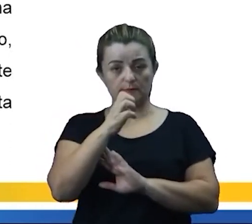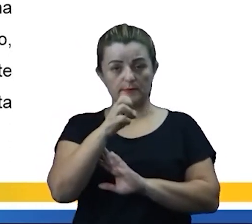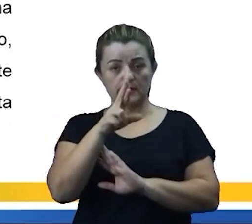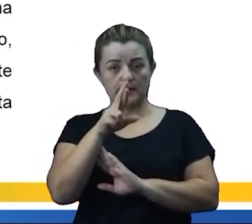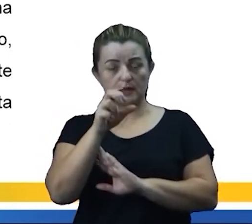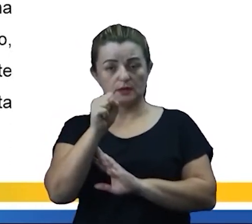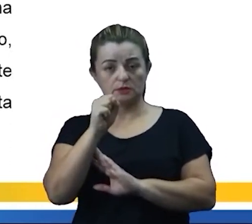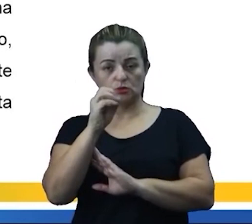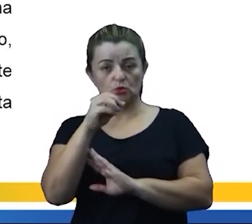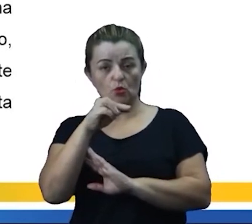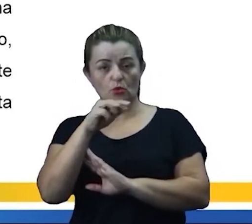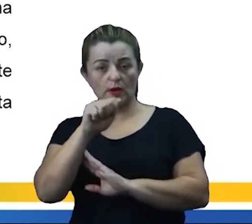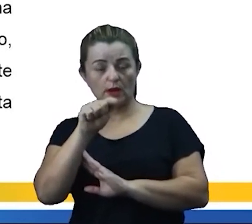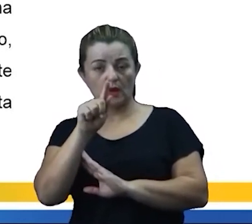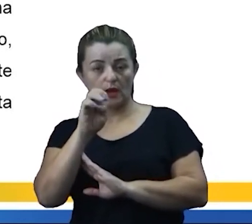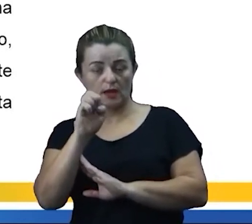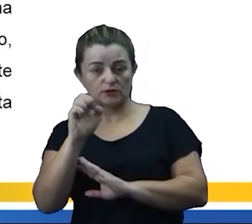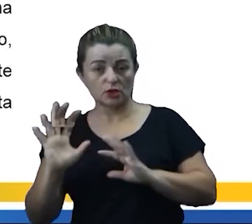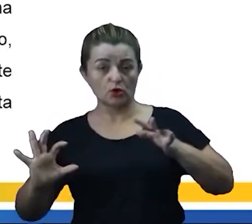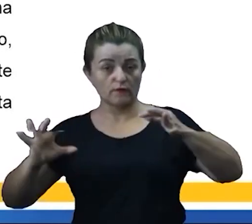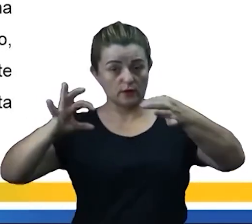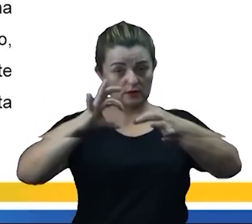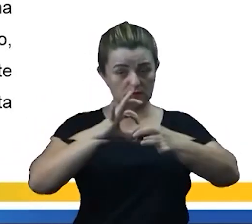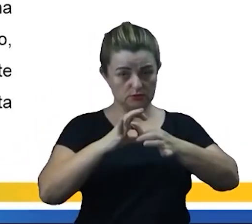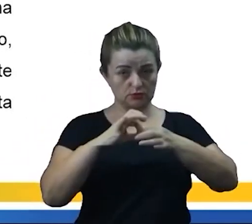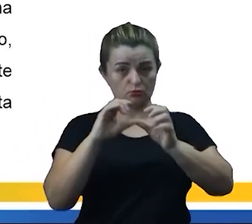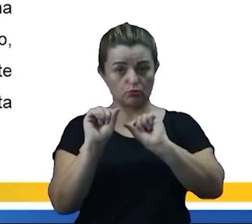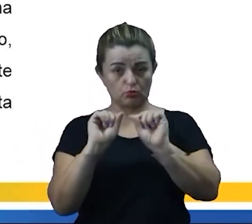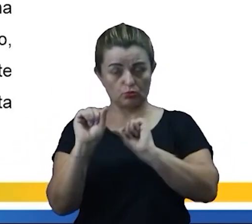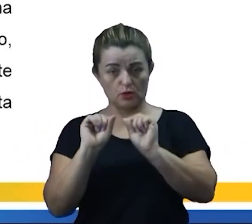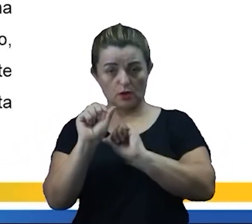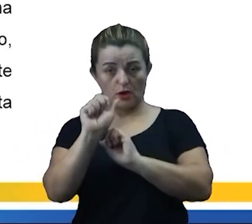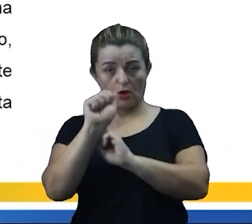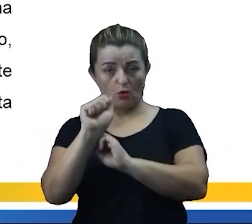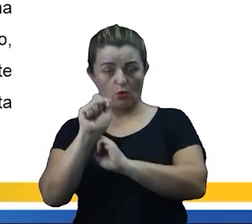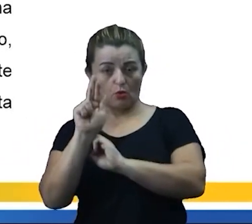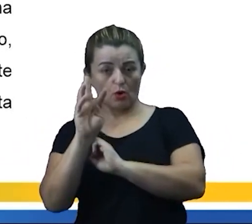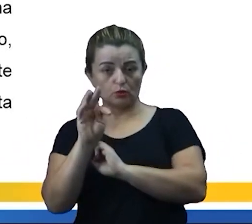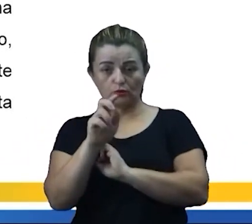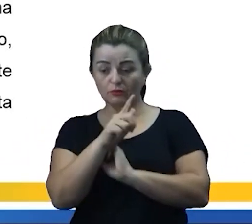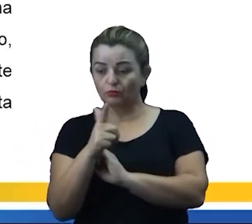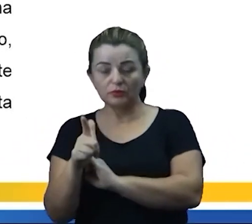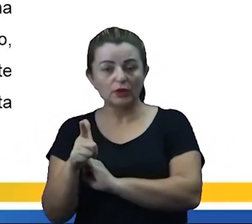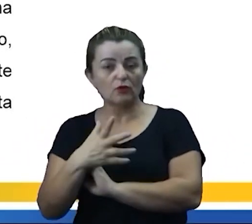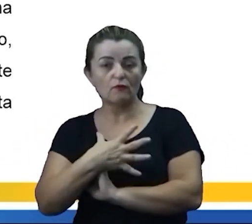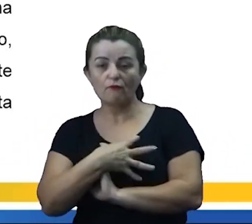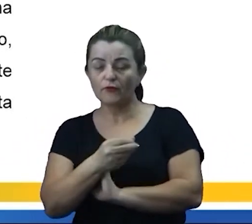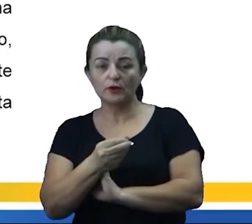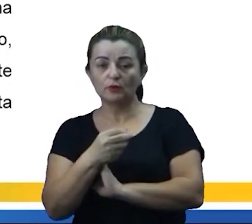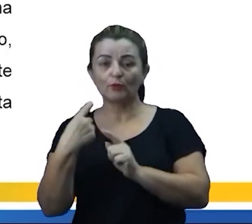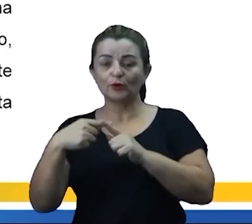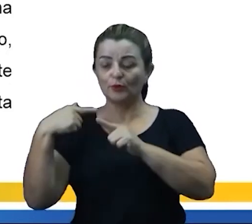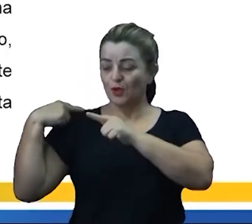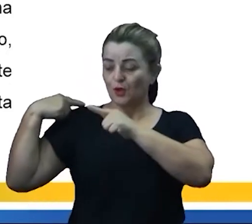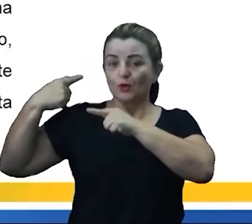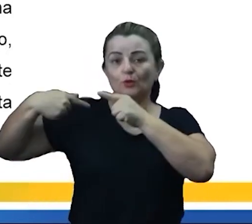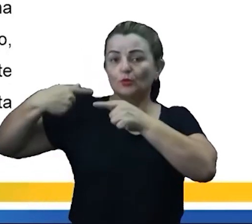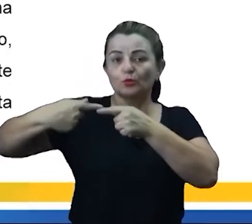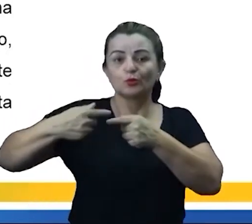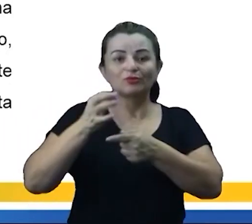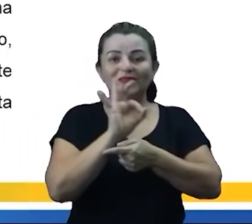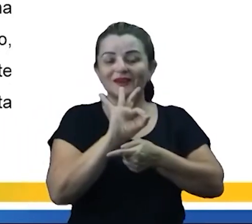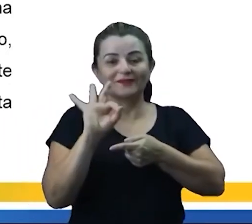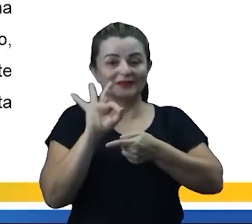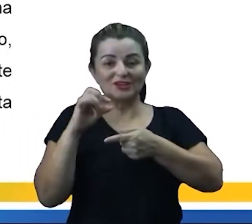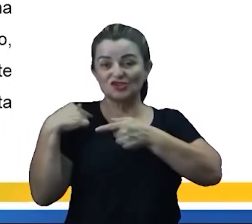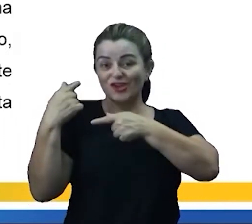aula anterior. E ela vai fazer o gancho dizendo que o autor fala não ter filho para não transmitir, né? Que não teve filho, para não